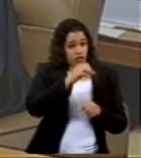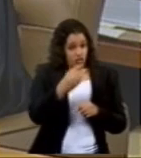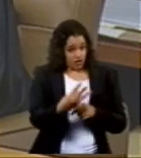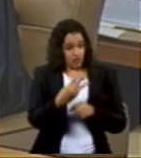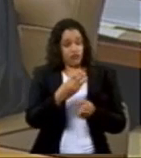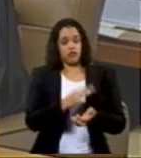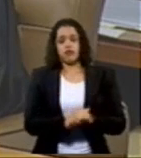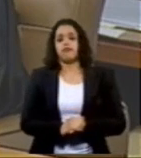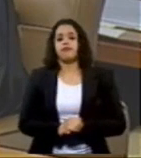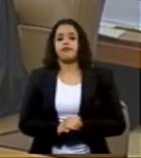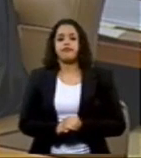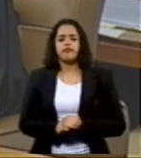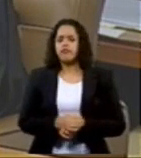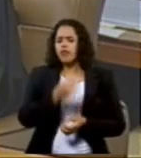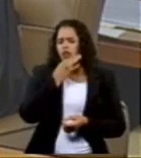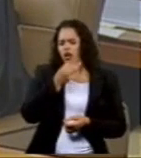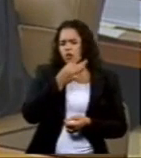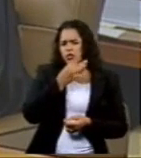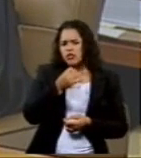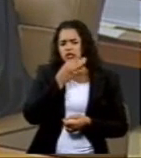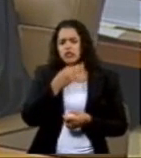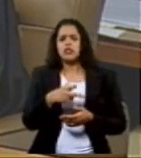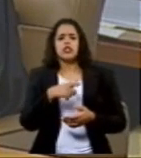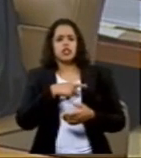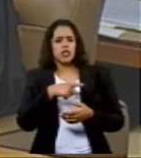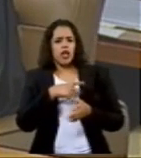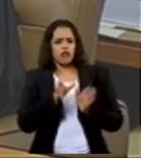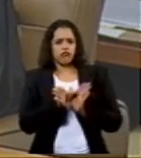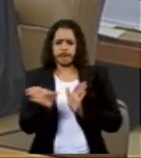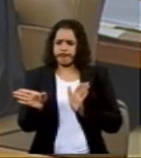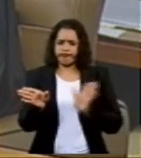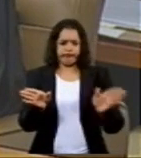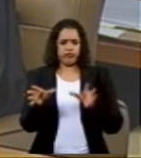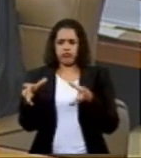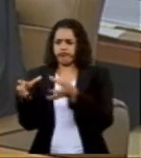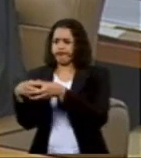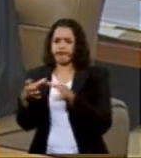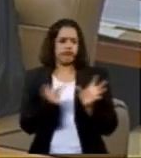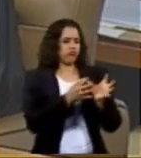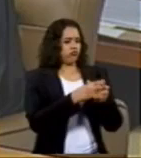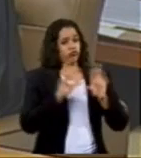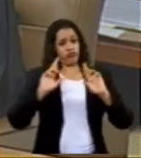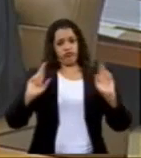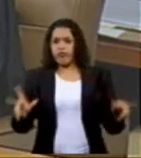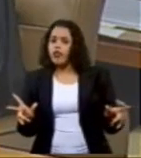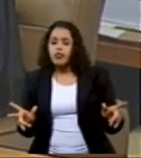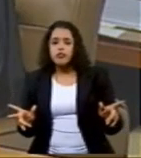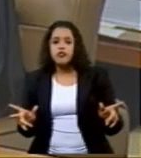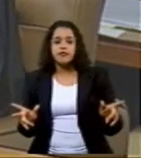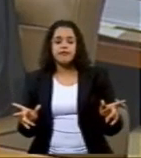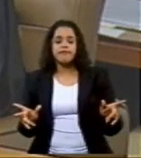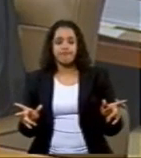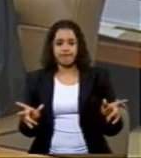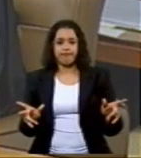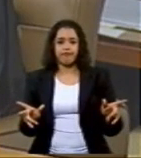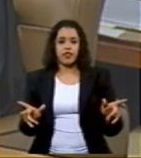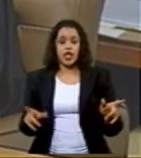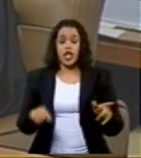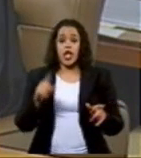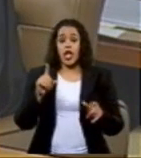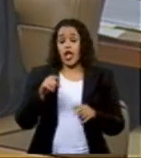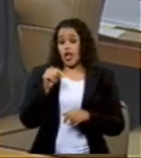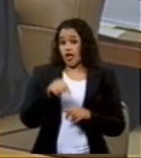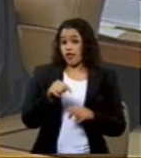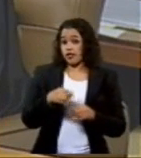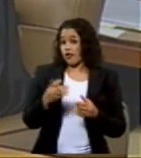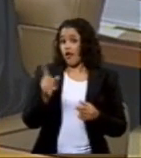1993. Argumentos que são categorias de trabalhadores distintas, que a decisão recorrida,